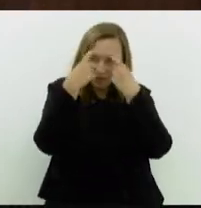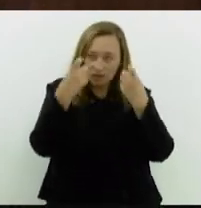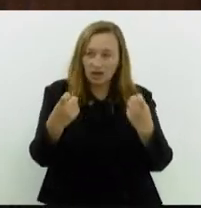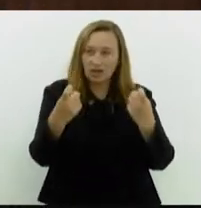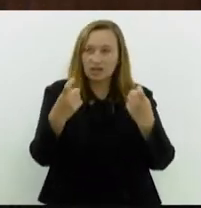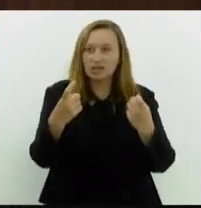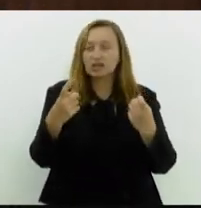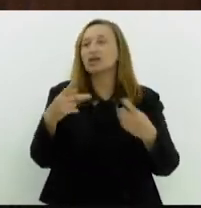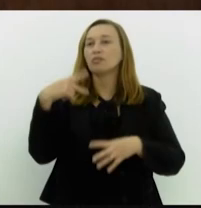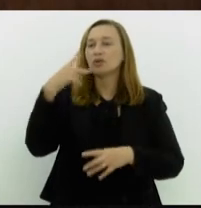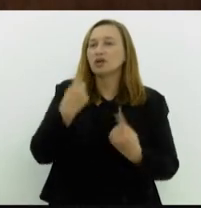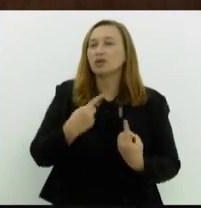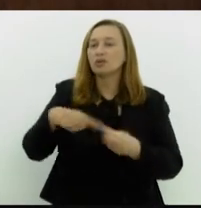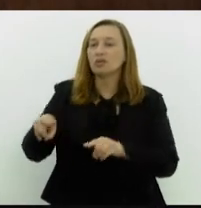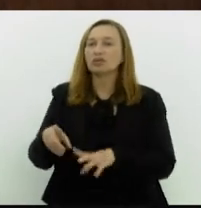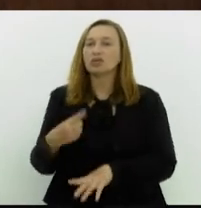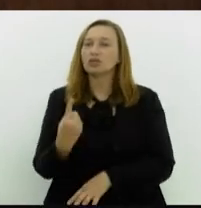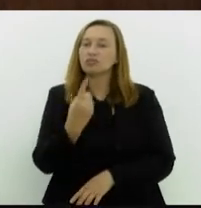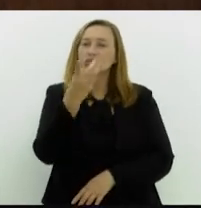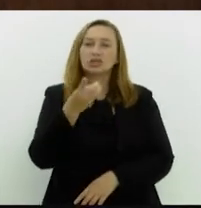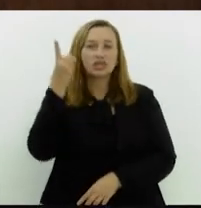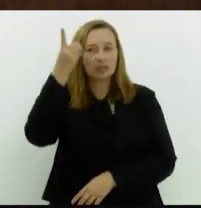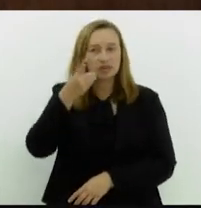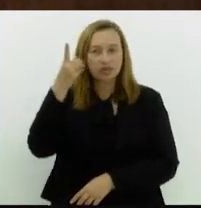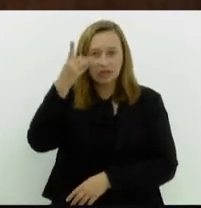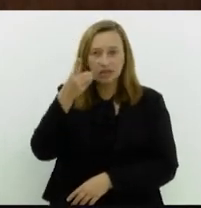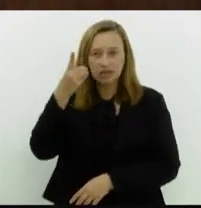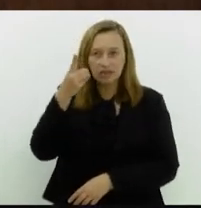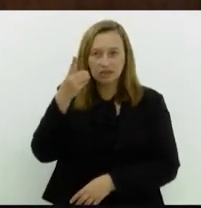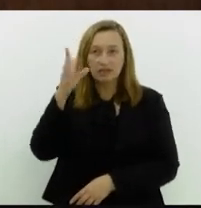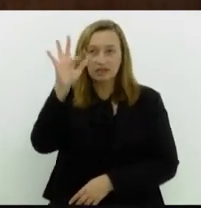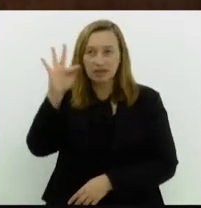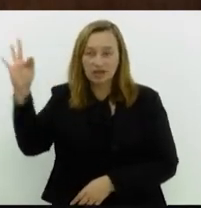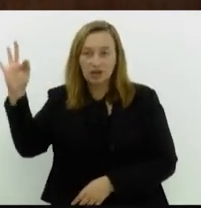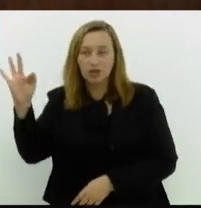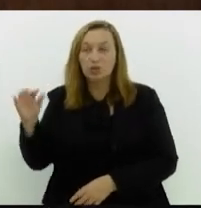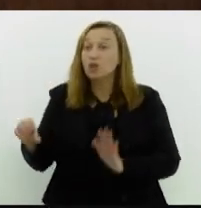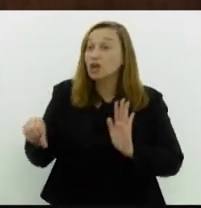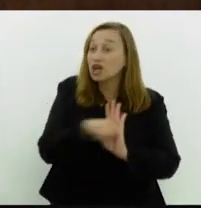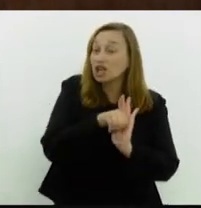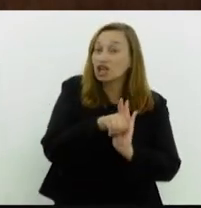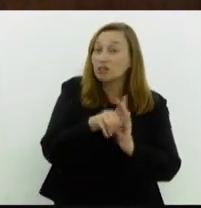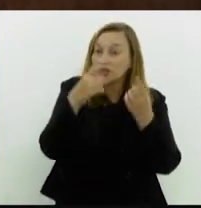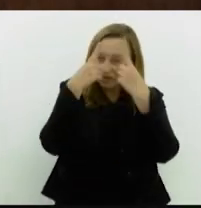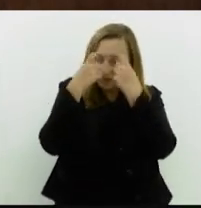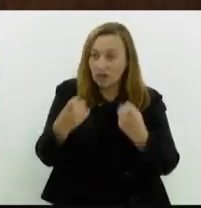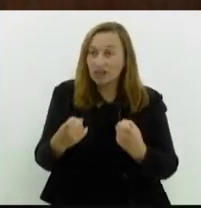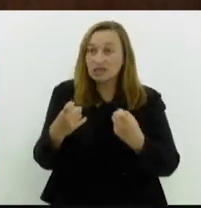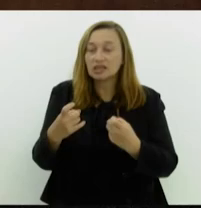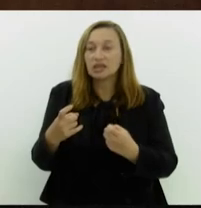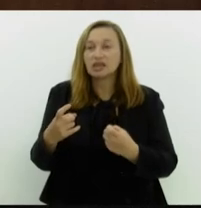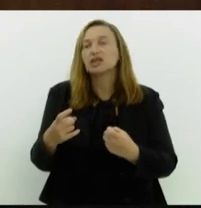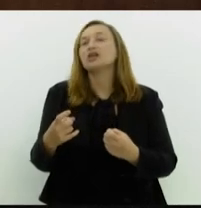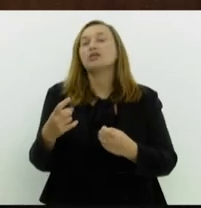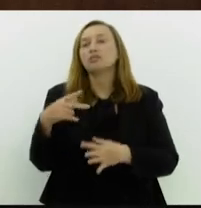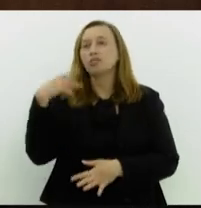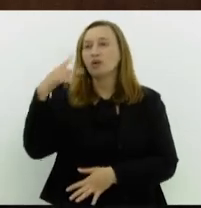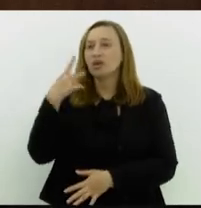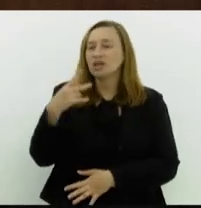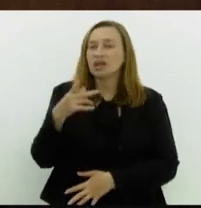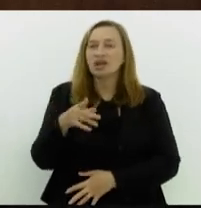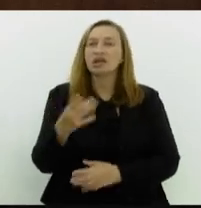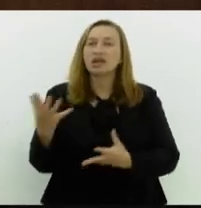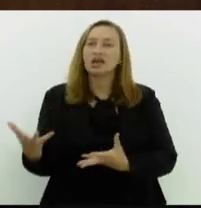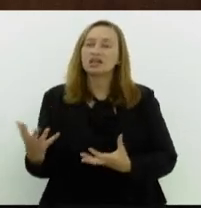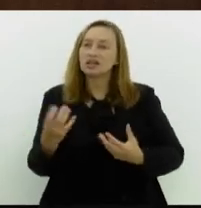praticado contra uma deputada federal. Um crime de violência política. Nós recebemos nesta casa aqui,